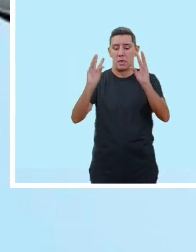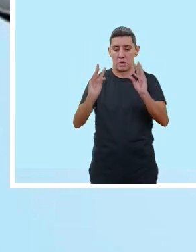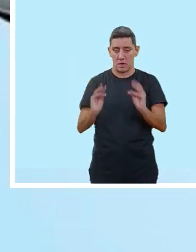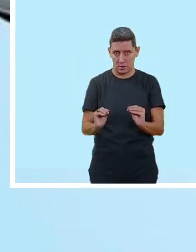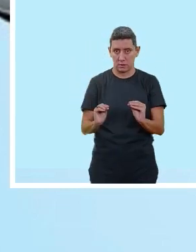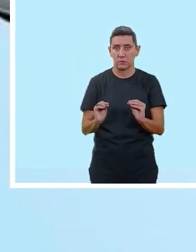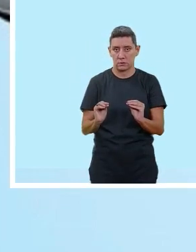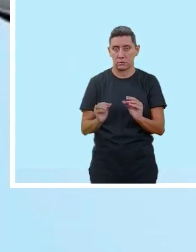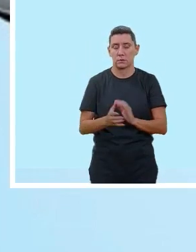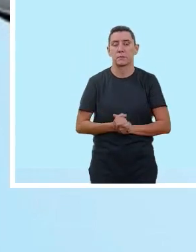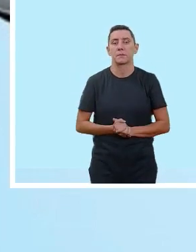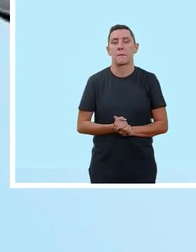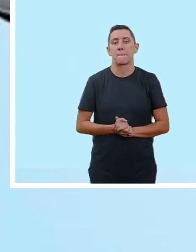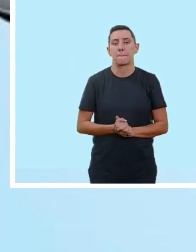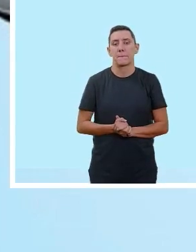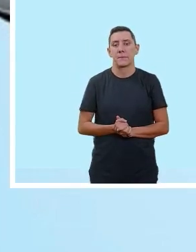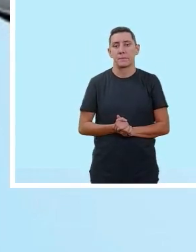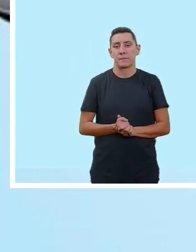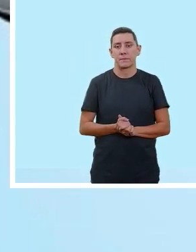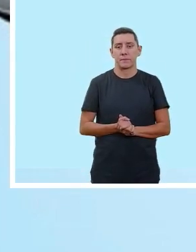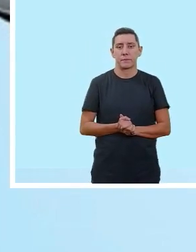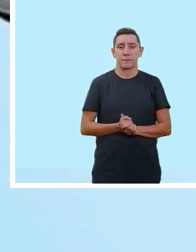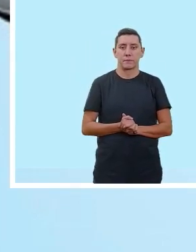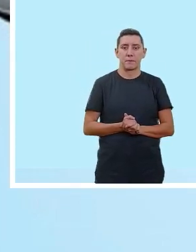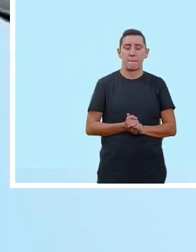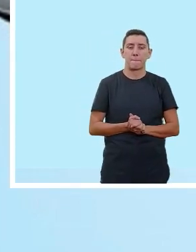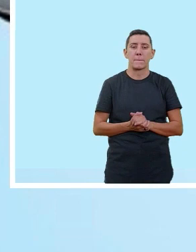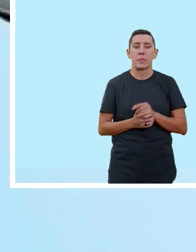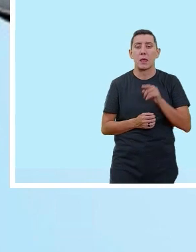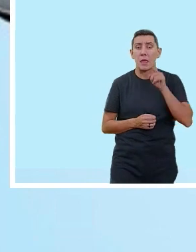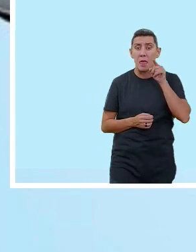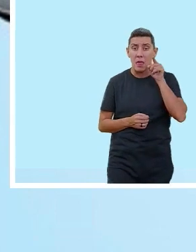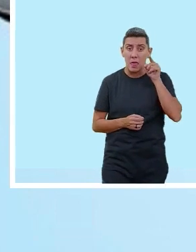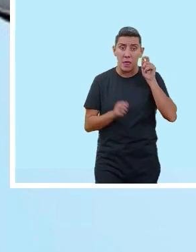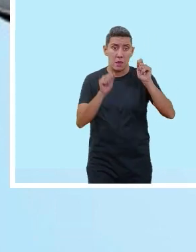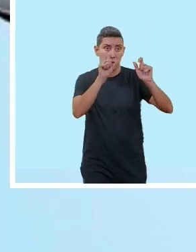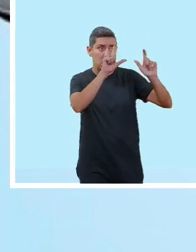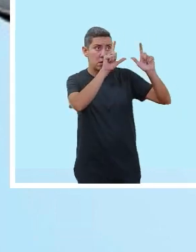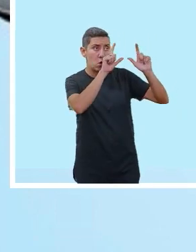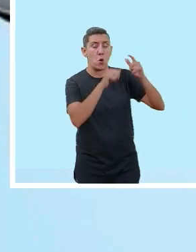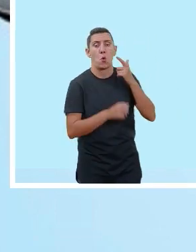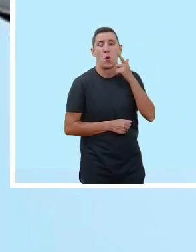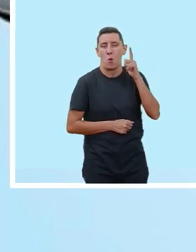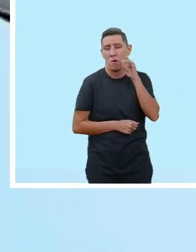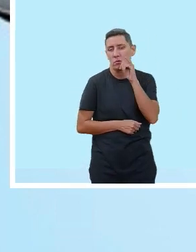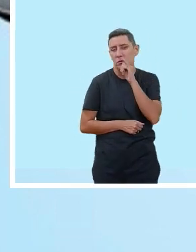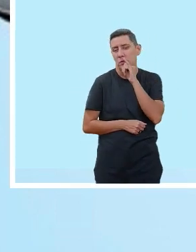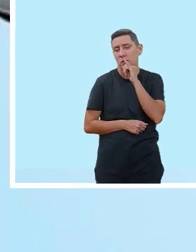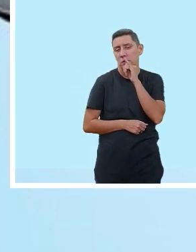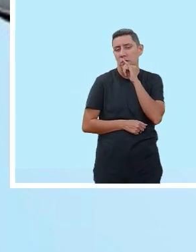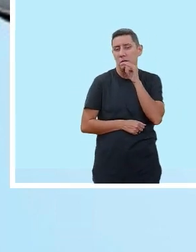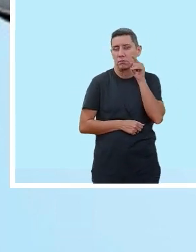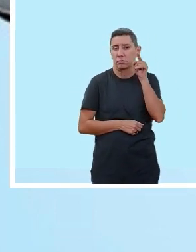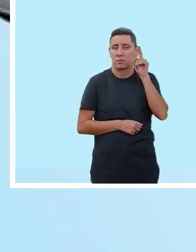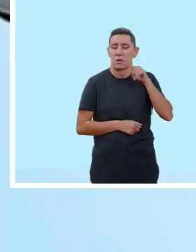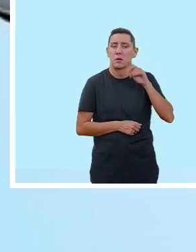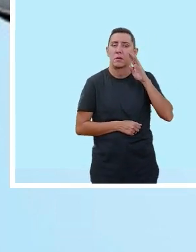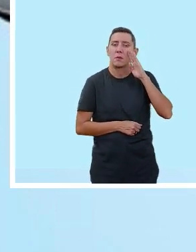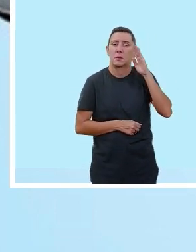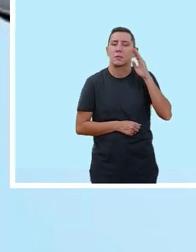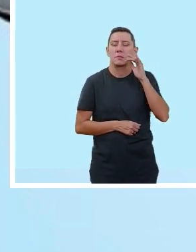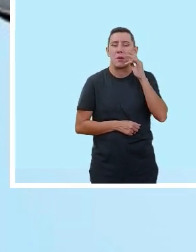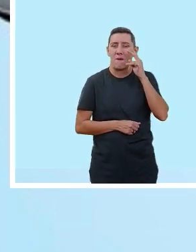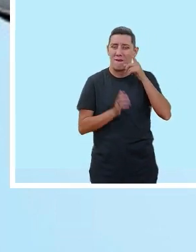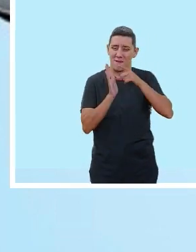de efeito estufa, tá? Aqui um outro exemplo, né? Como eu comentei com vocês, o tópico principal aqui é